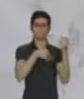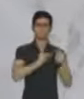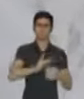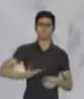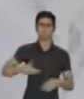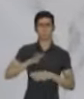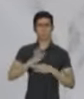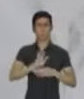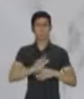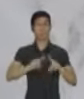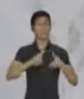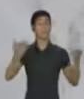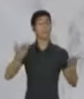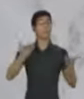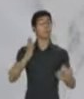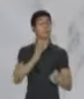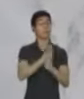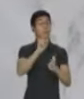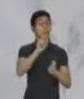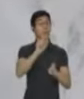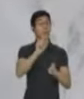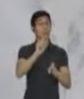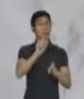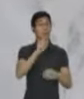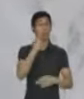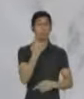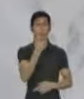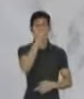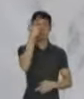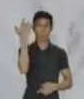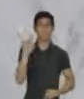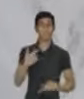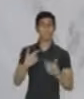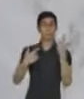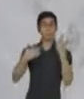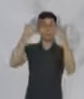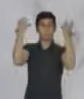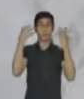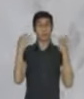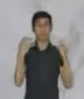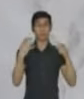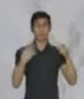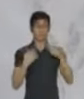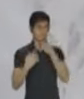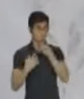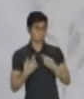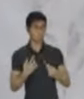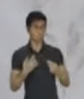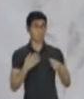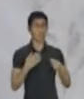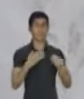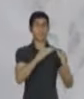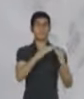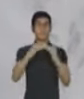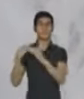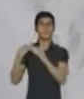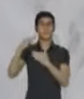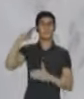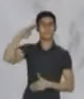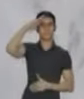assassinos e mariane franco é vizinho de condomínio do atual presidente da república então o governo acabou hoje